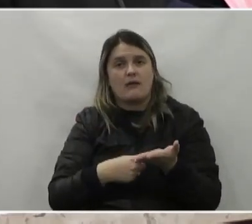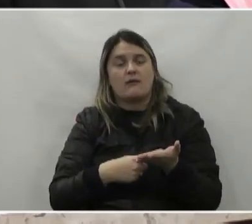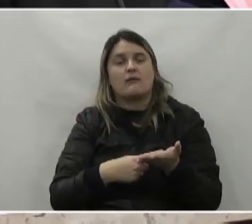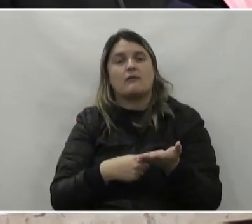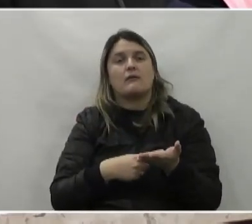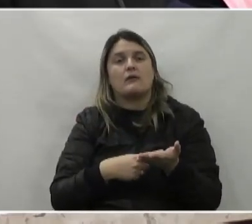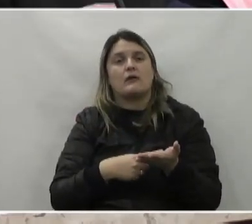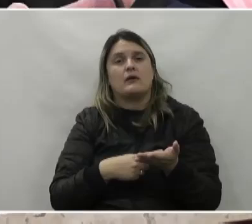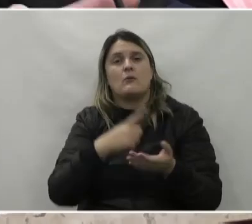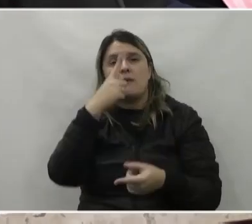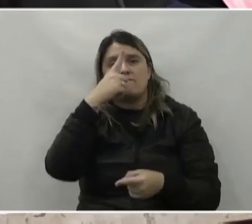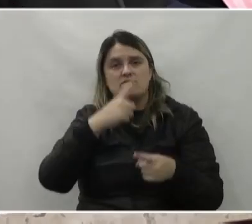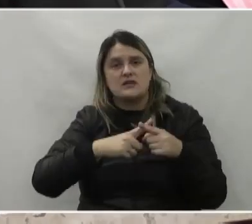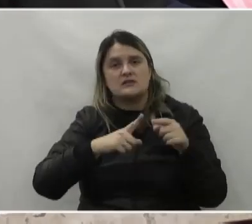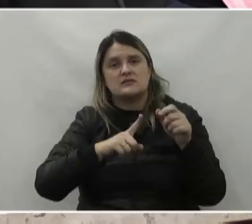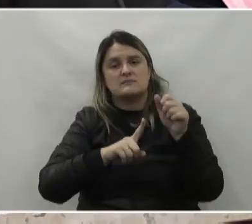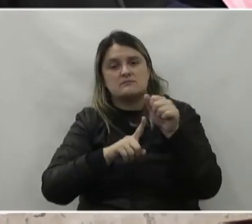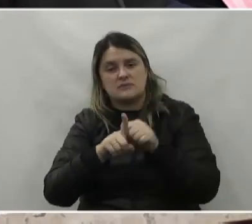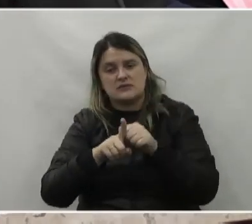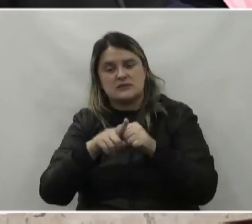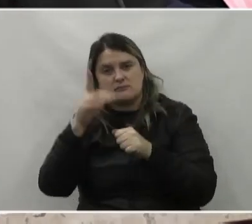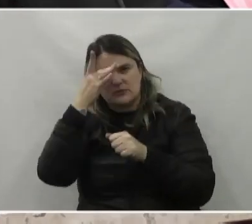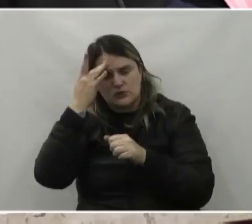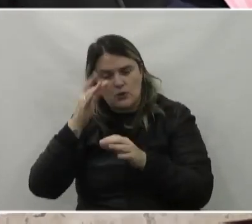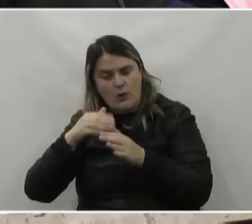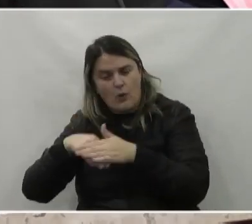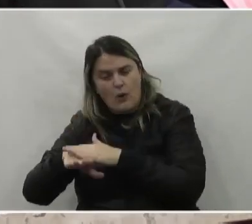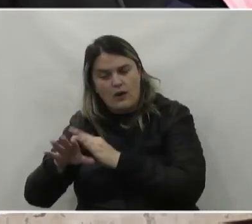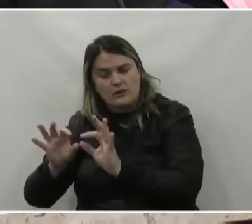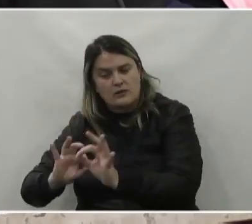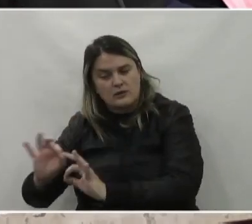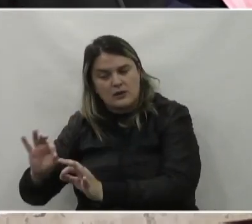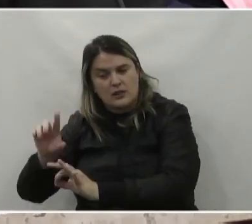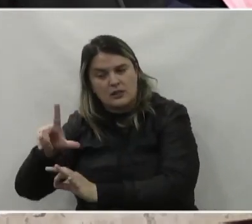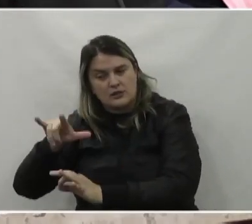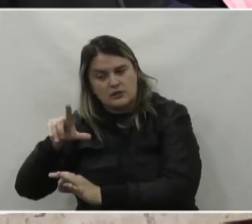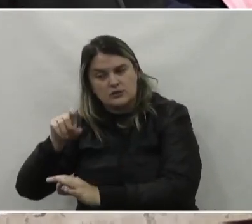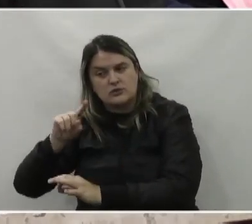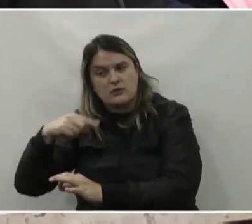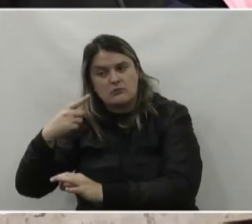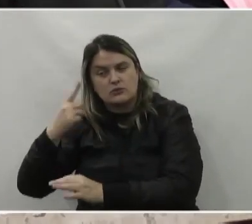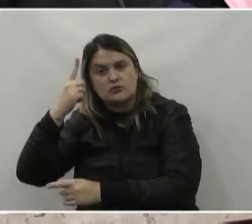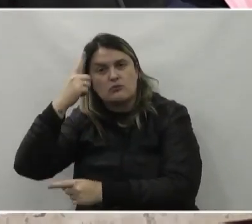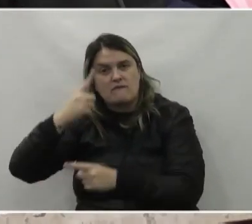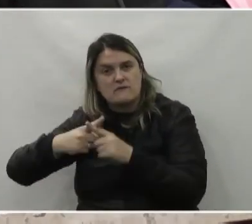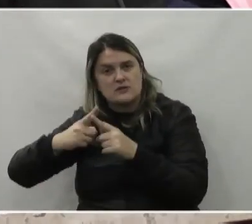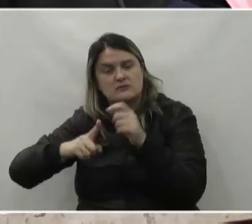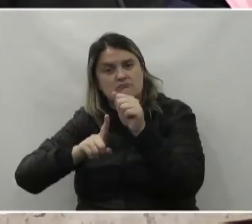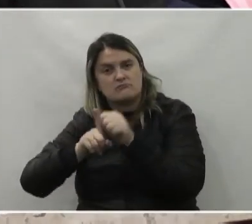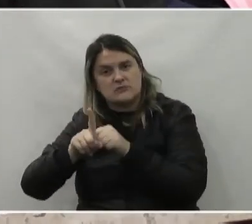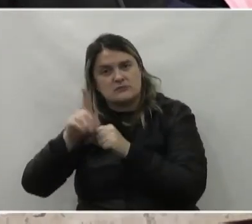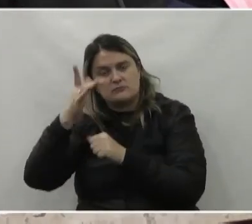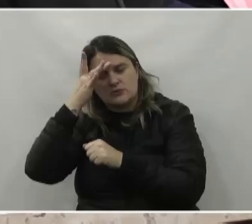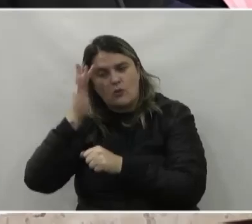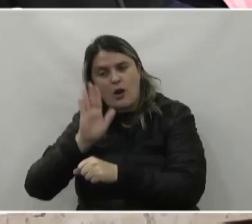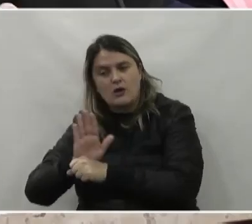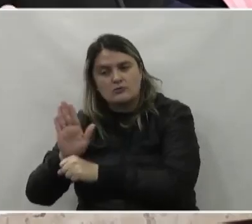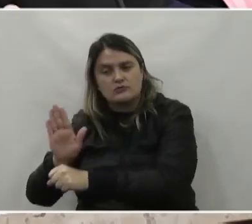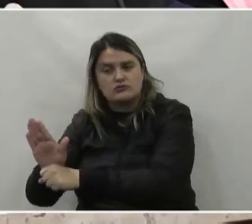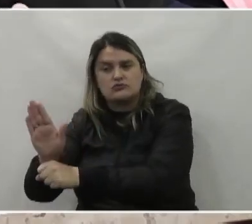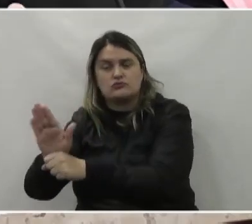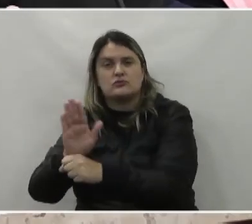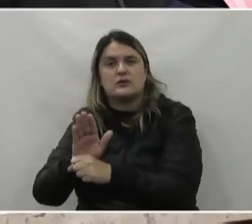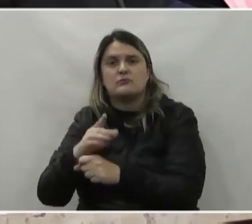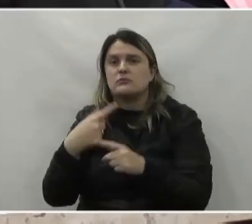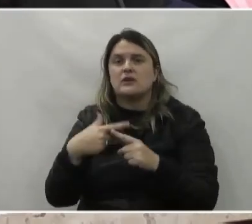se recolher, o pessoal que guarda do ladinho no canto. Aí nós vamos acabar ajudando o pessoal que não tem